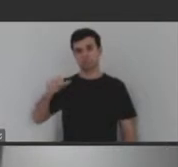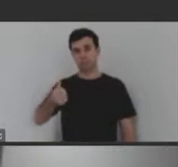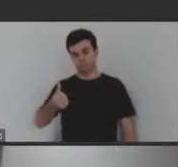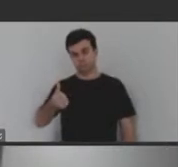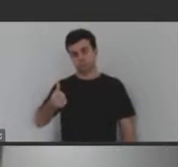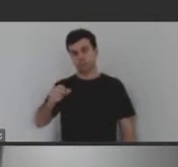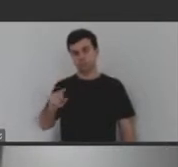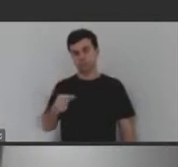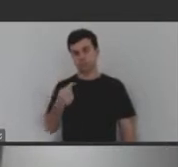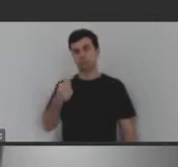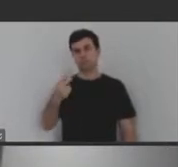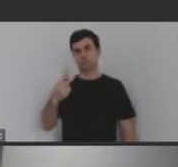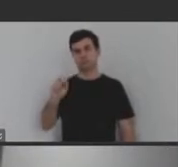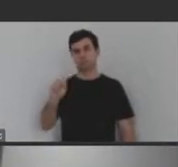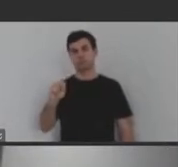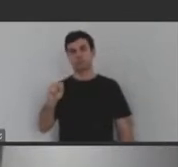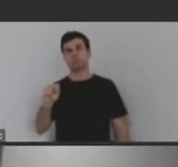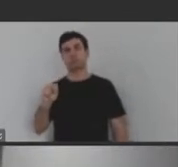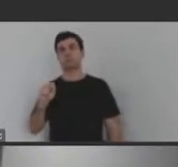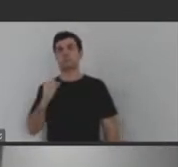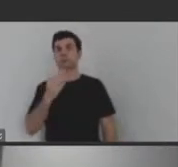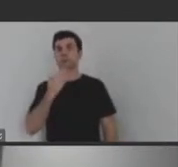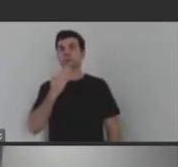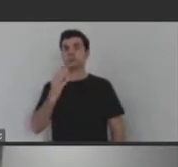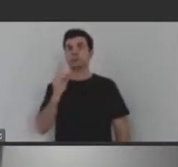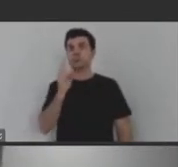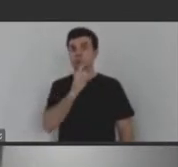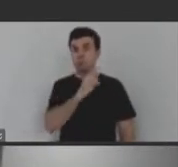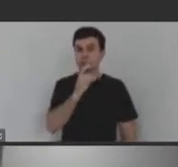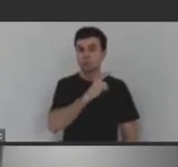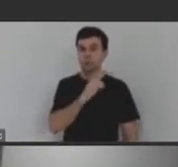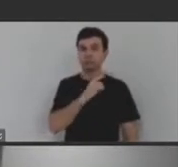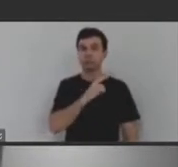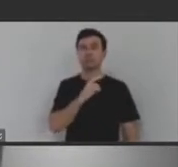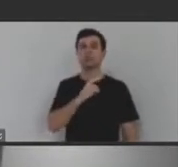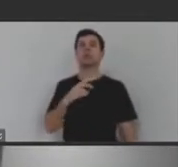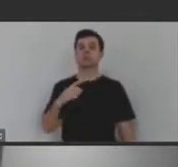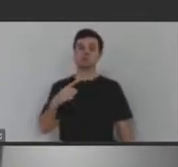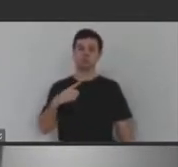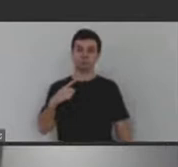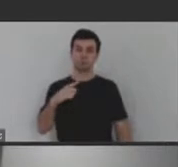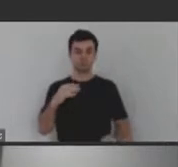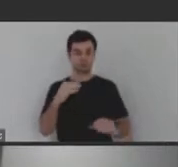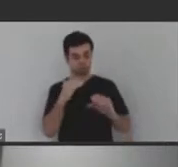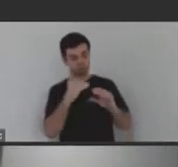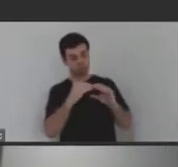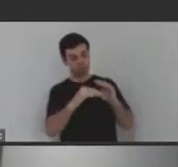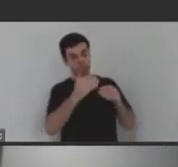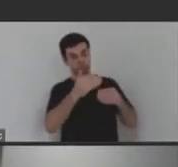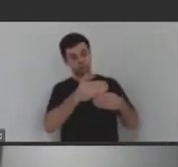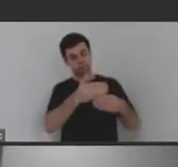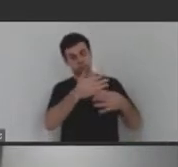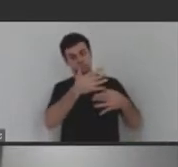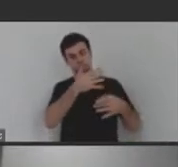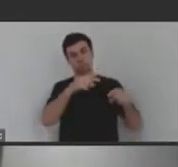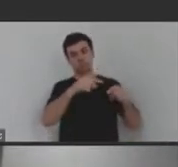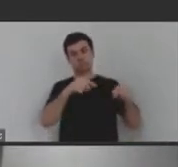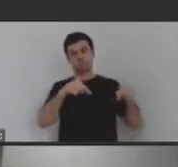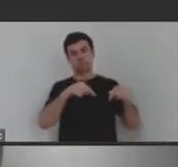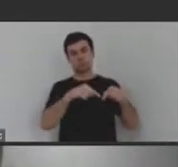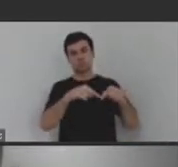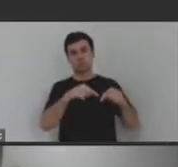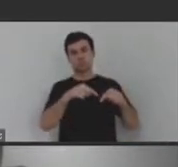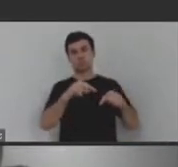R$ 185.596,28. O pedido de urgência da matéria fundamenta-se na própria mensagem que acompanha a matéria. Sala das Sessões, 15 de setembro de